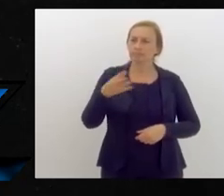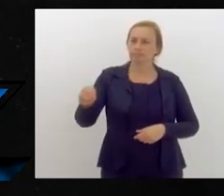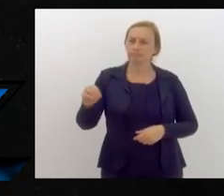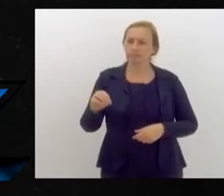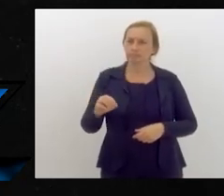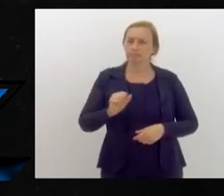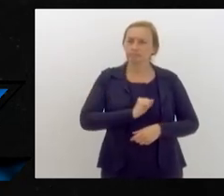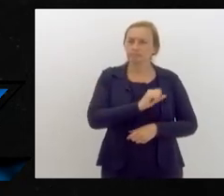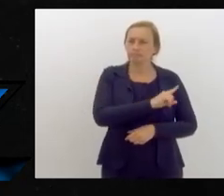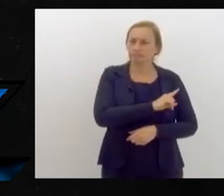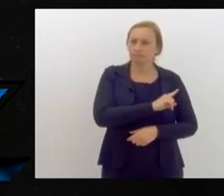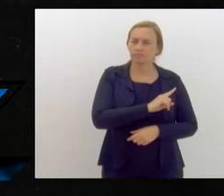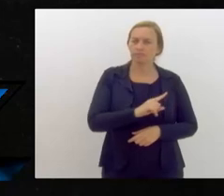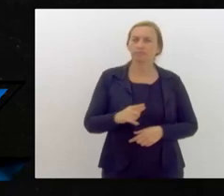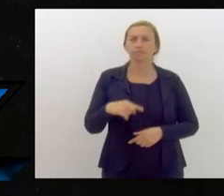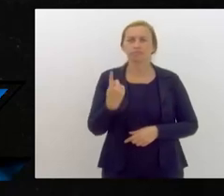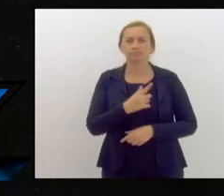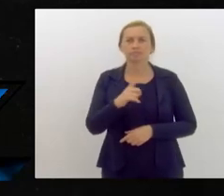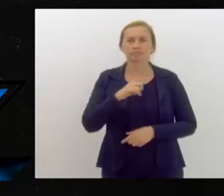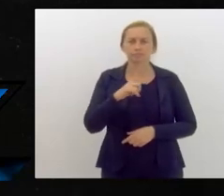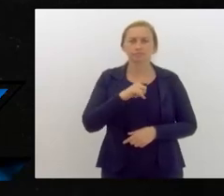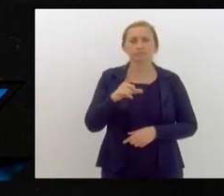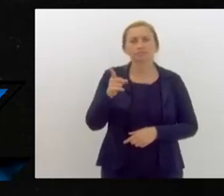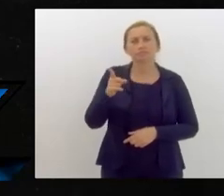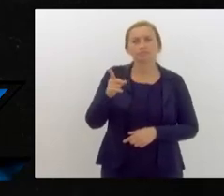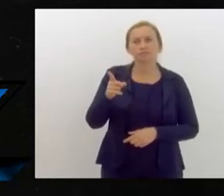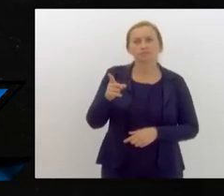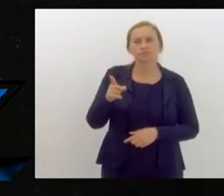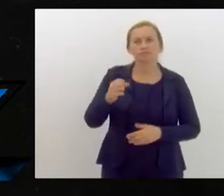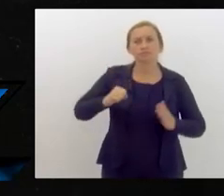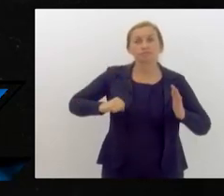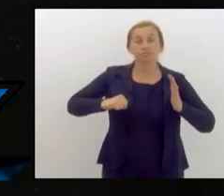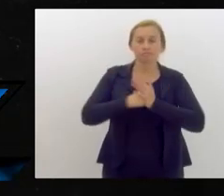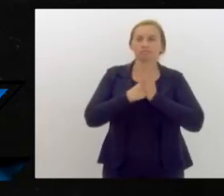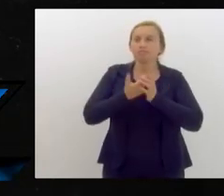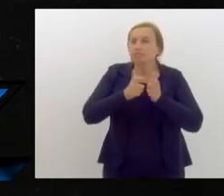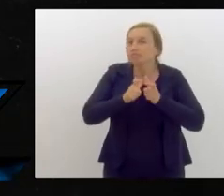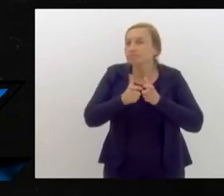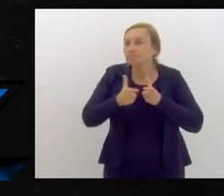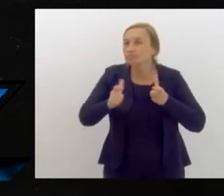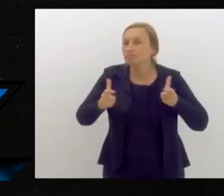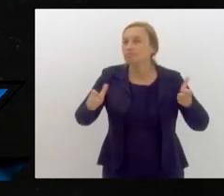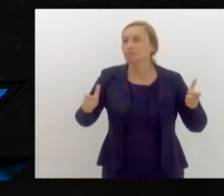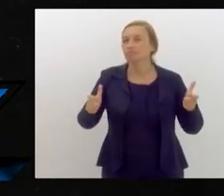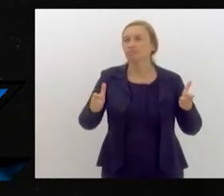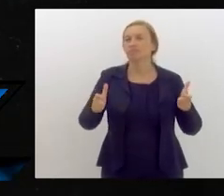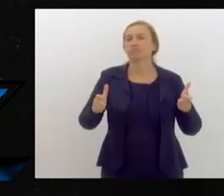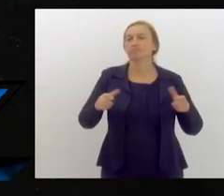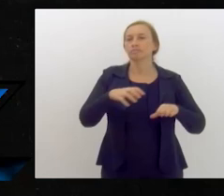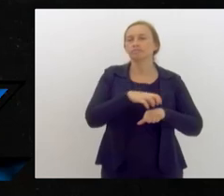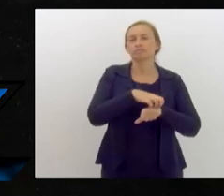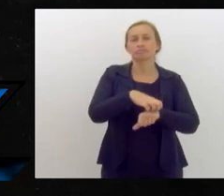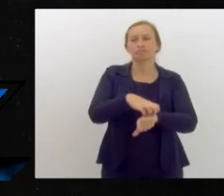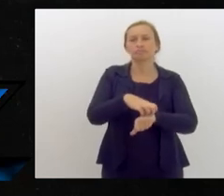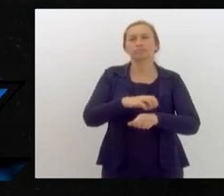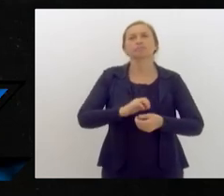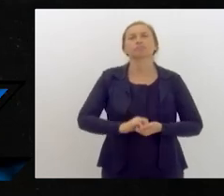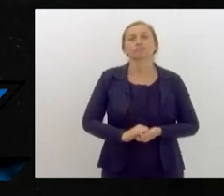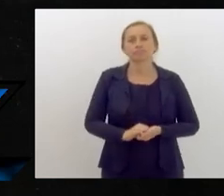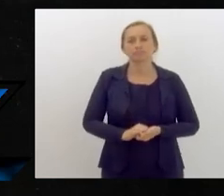Gonçalo nós temos diariamente um impacto enorme no transporte